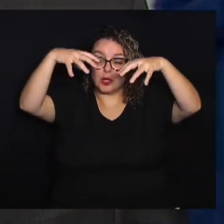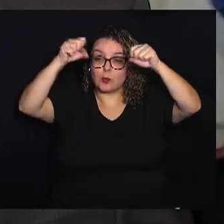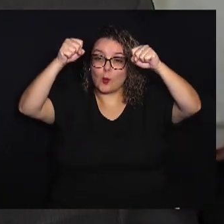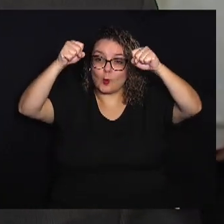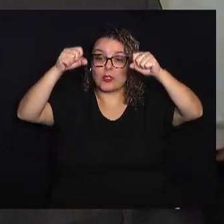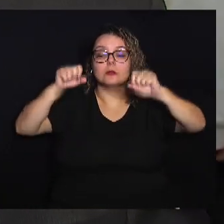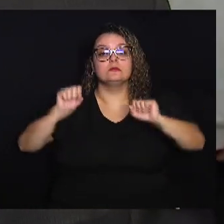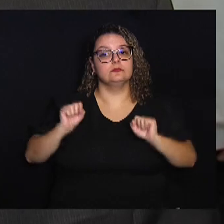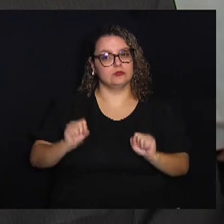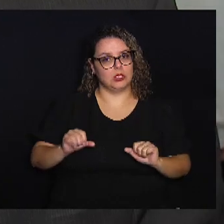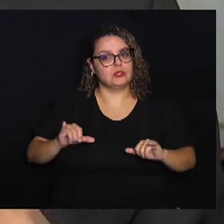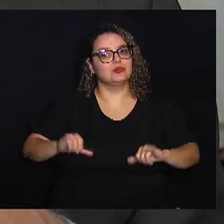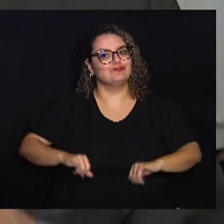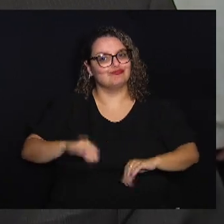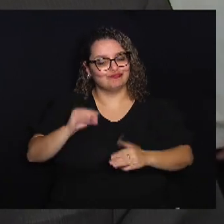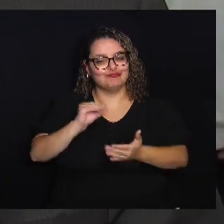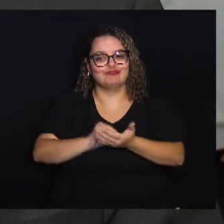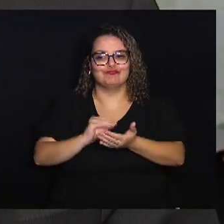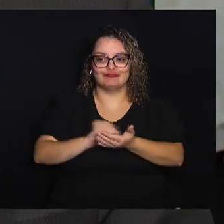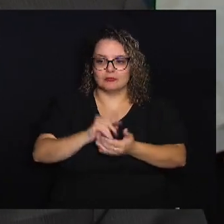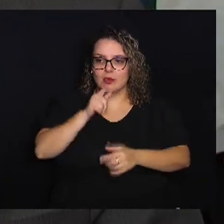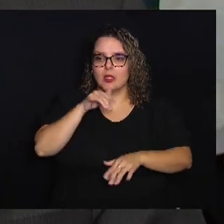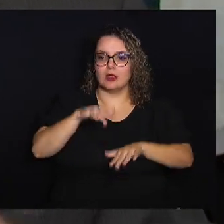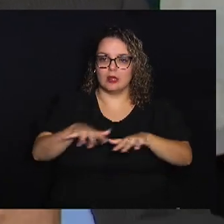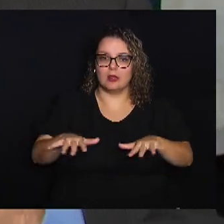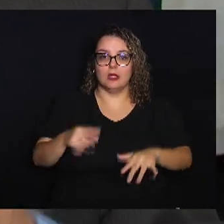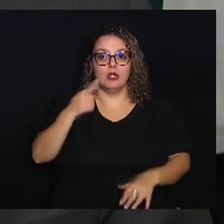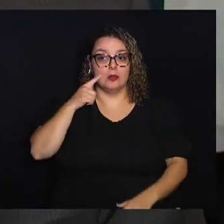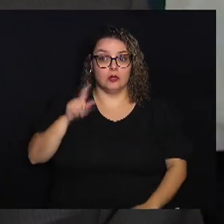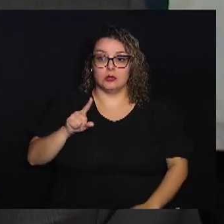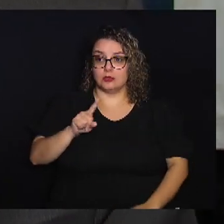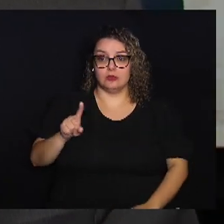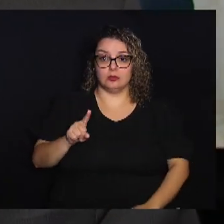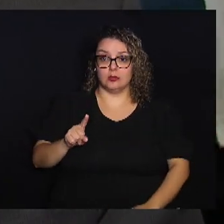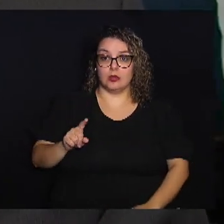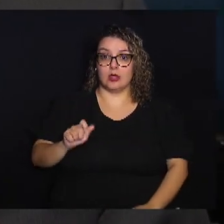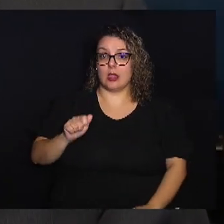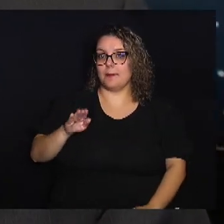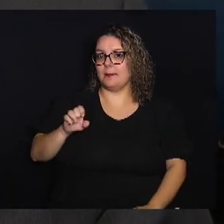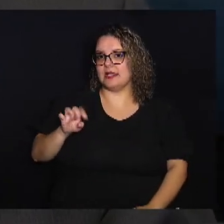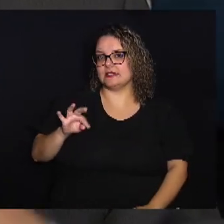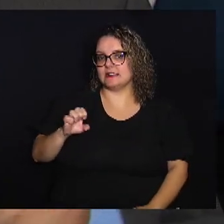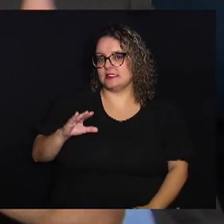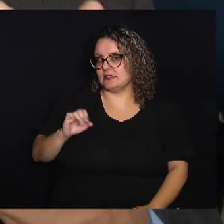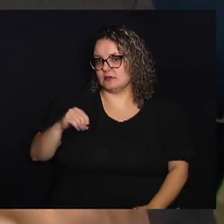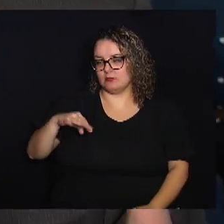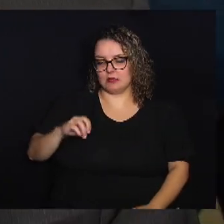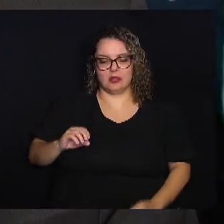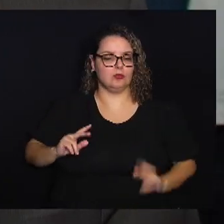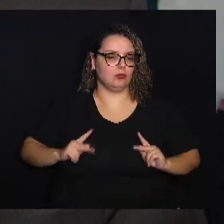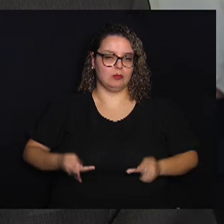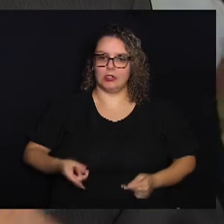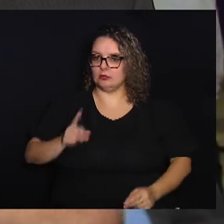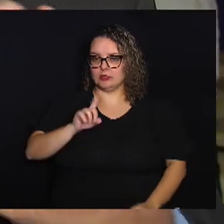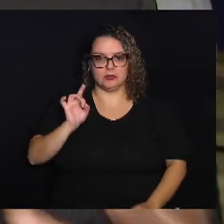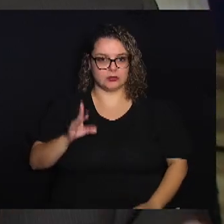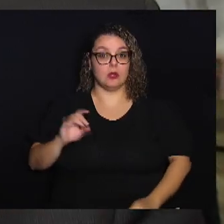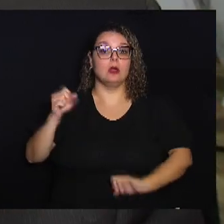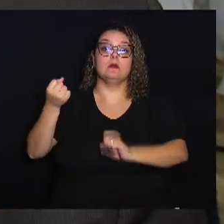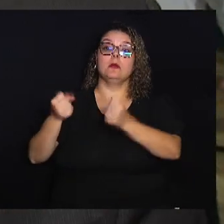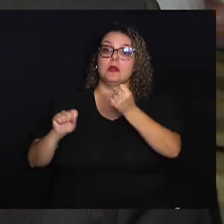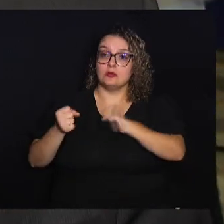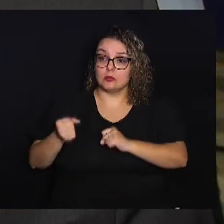pode sofrer com a falta d'água. É óbvio que a água não é só para o abastecimento humano, é também para as indústrias,